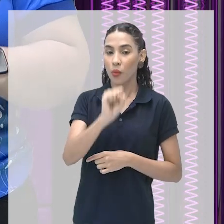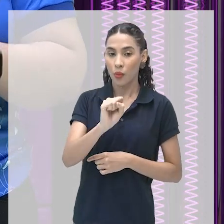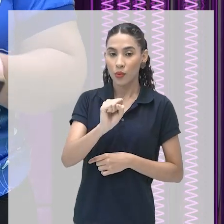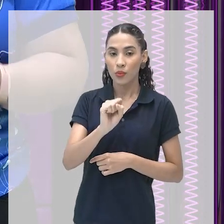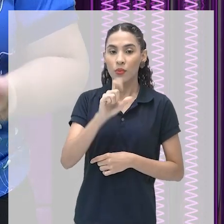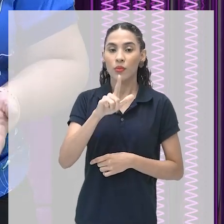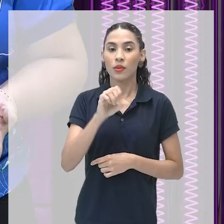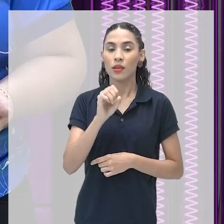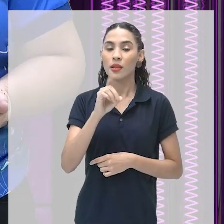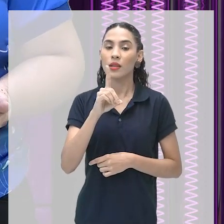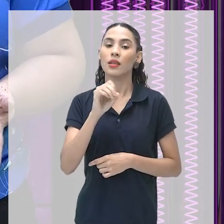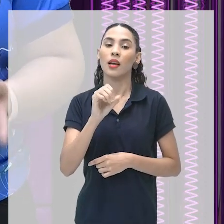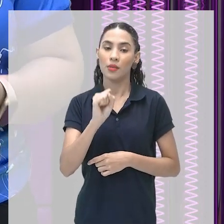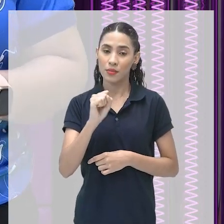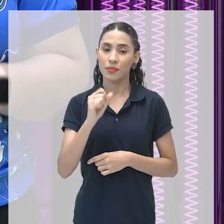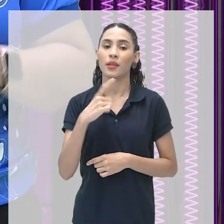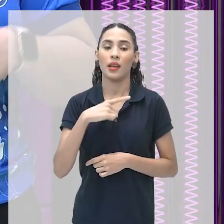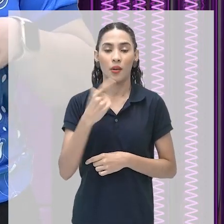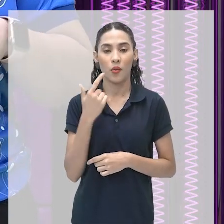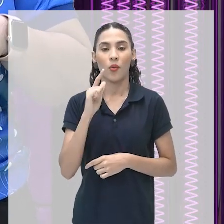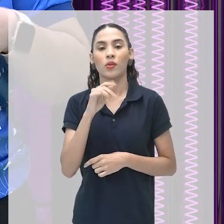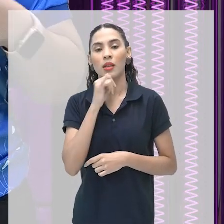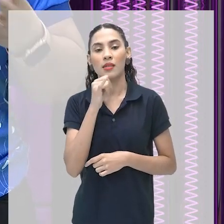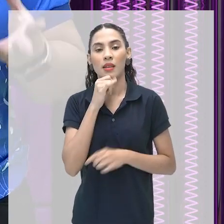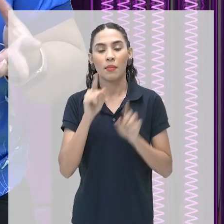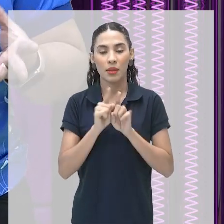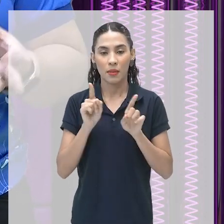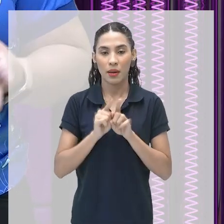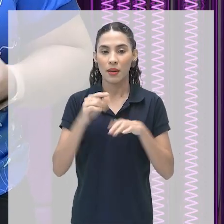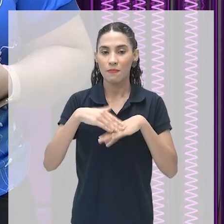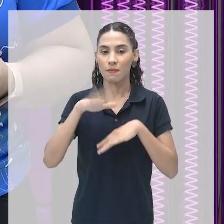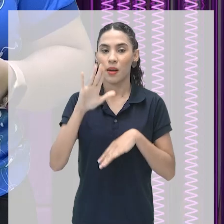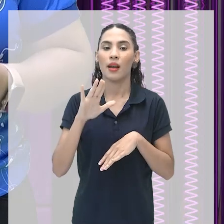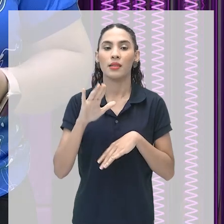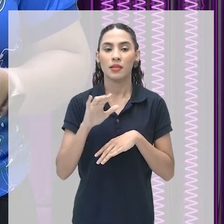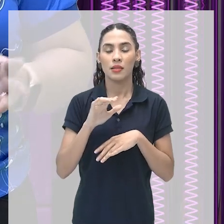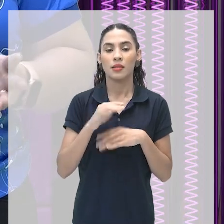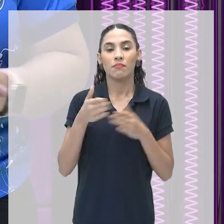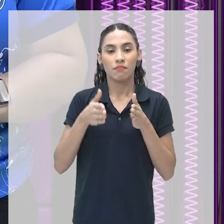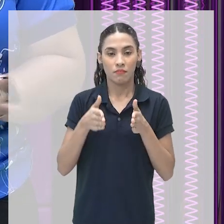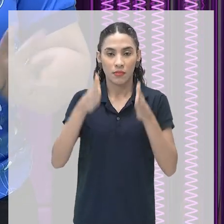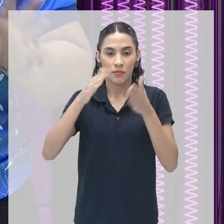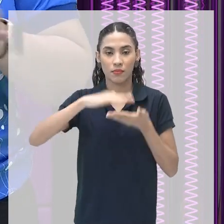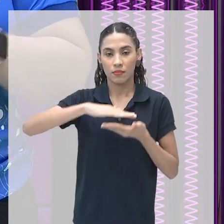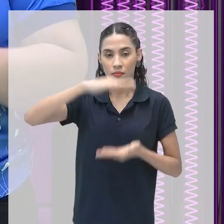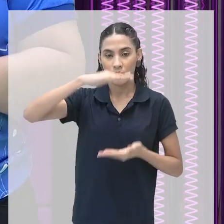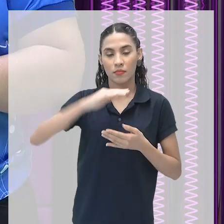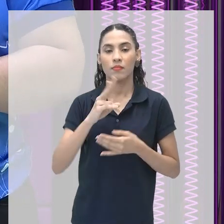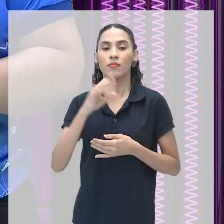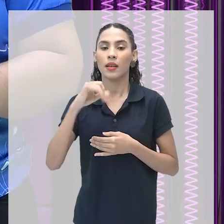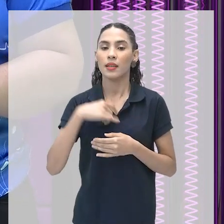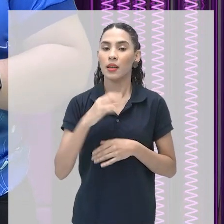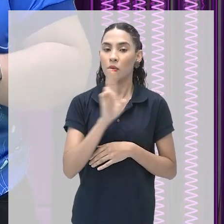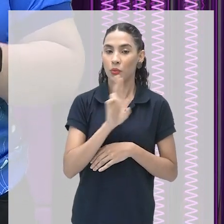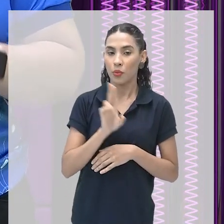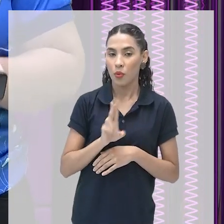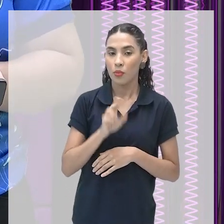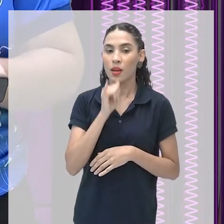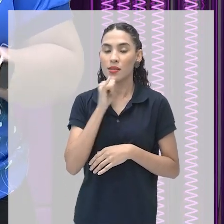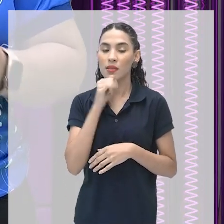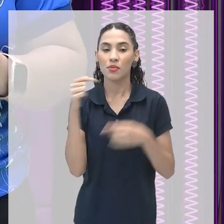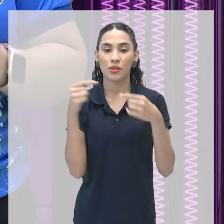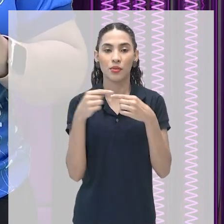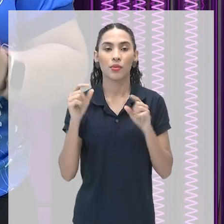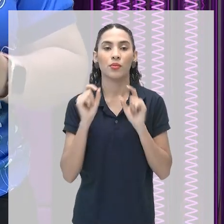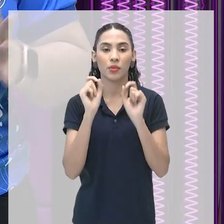bom? Claro que tem outros tipos de prismas, né? Com mais lados aí nas suas bases e receberão seus nomes de